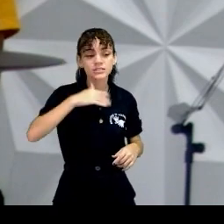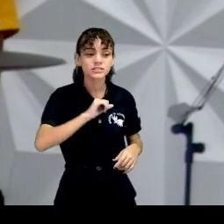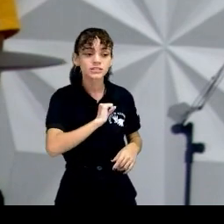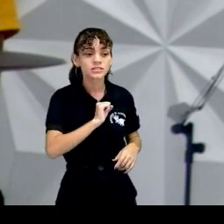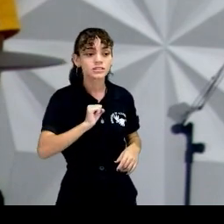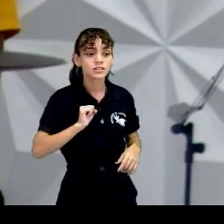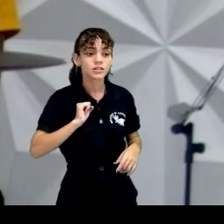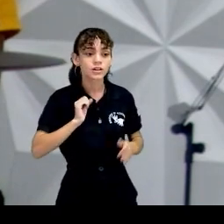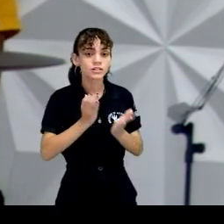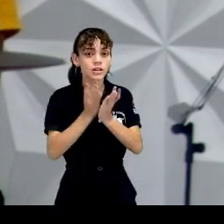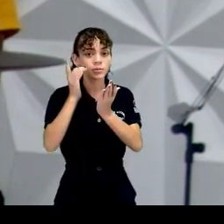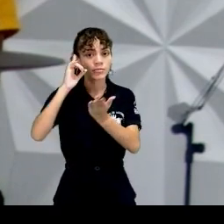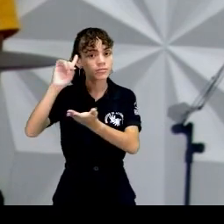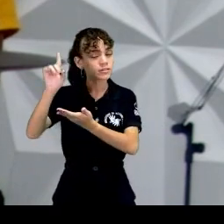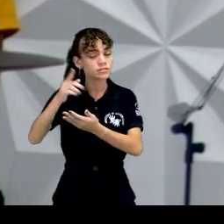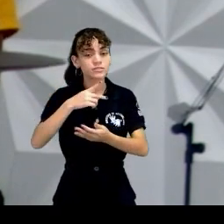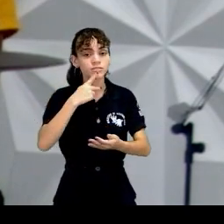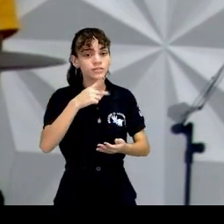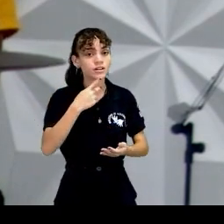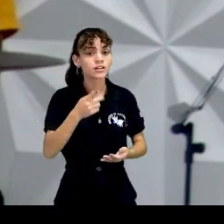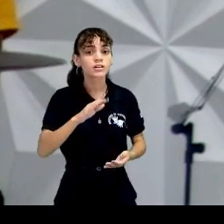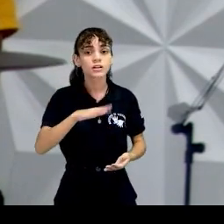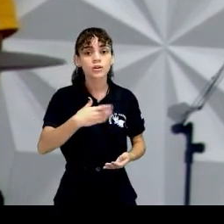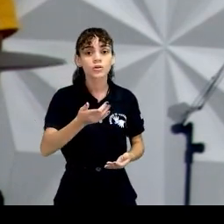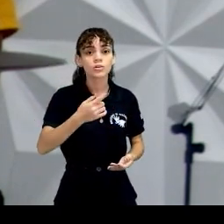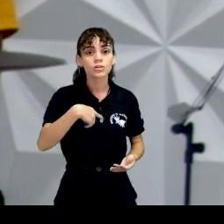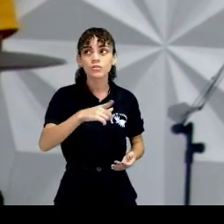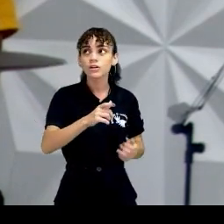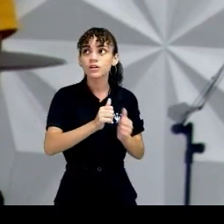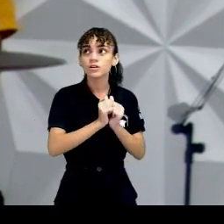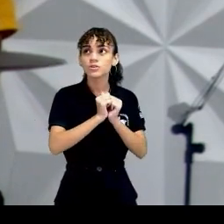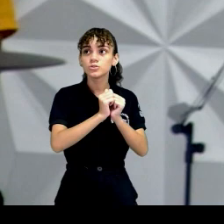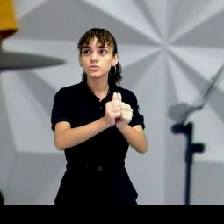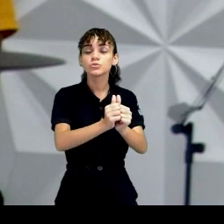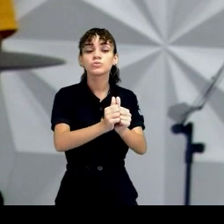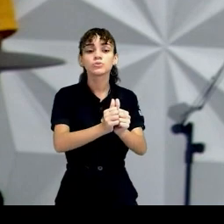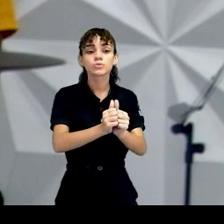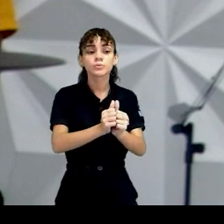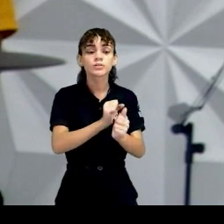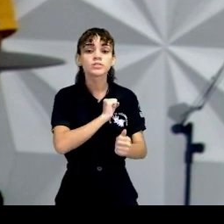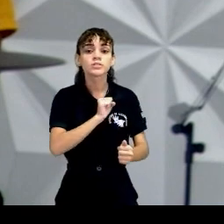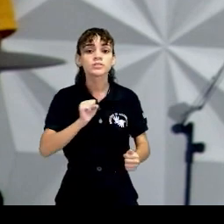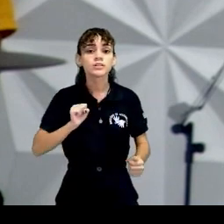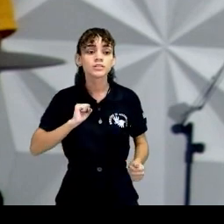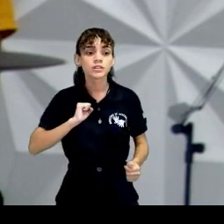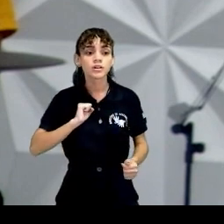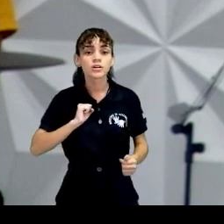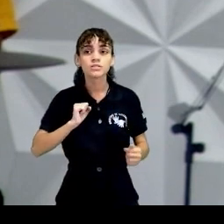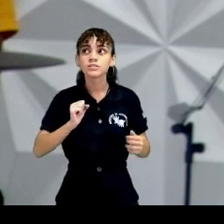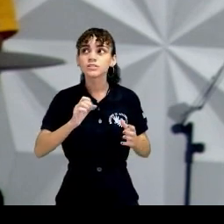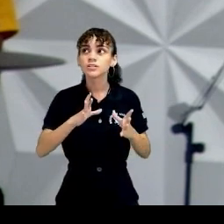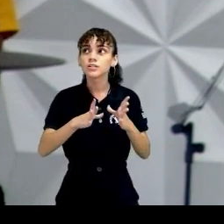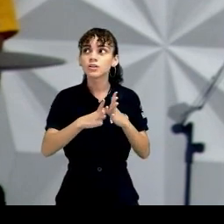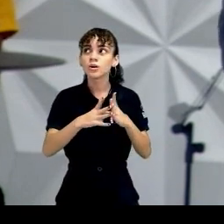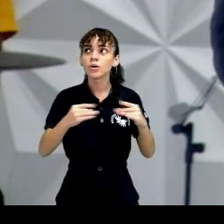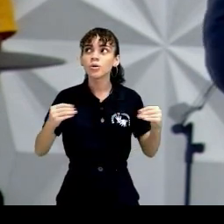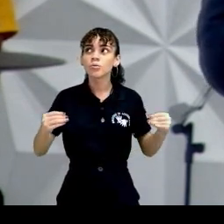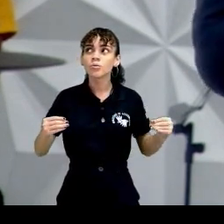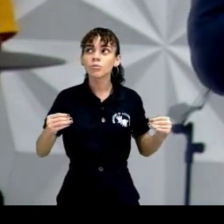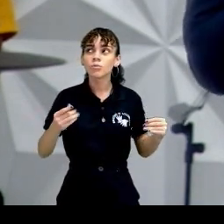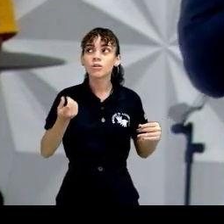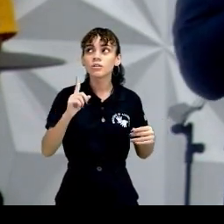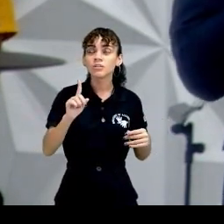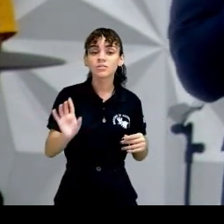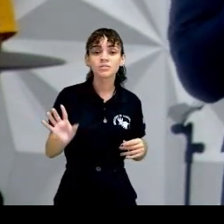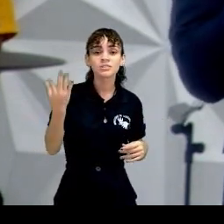para que pudesse averiguar a cura que ainda não tinha acontecido, eles são curados, eles são restaurados de